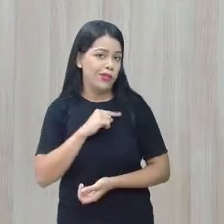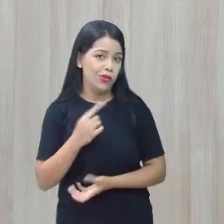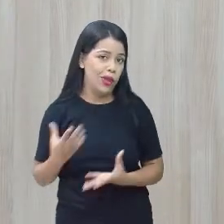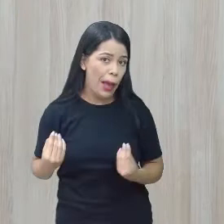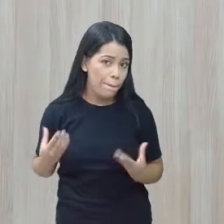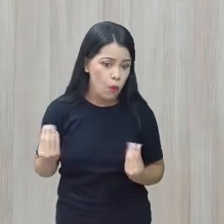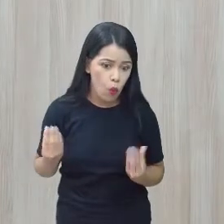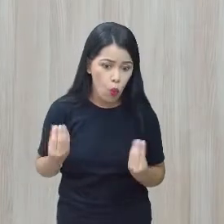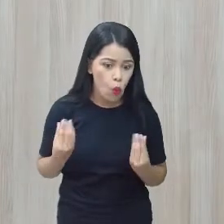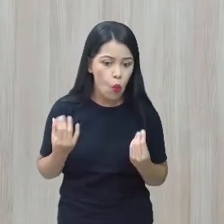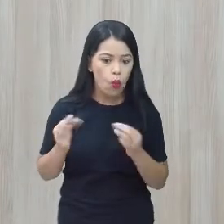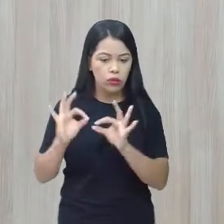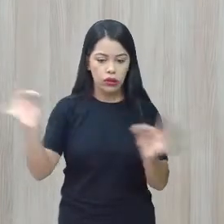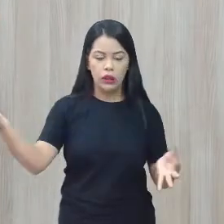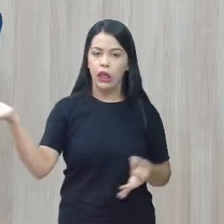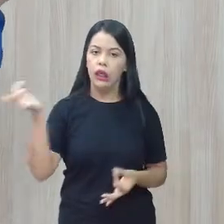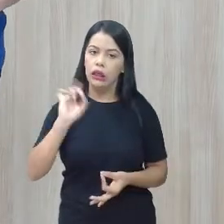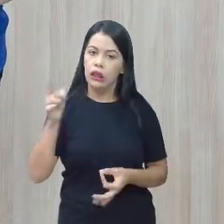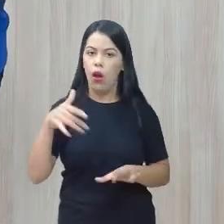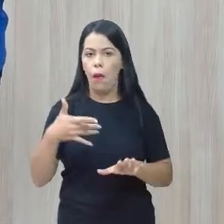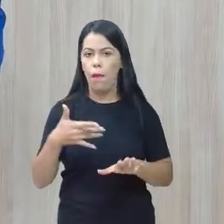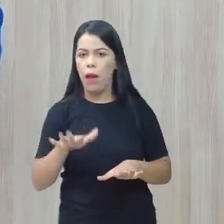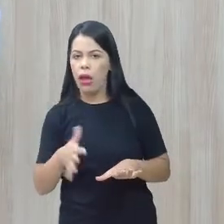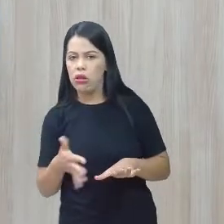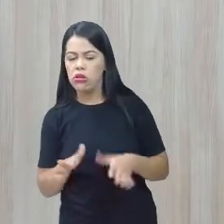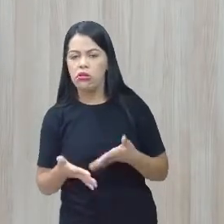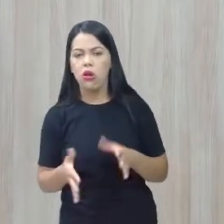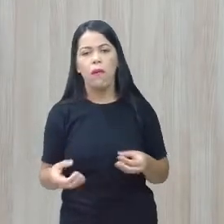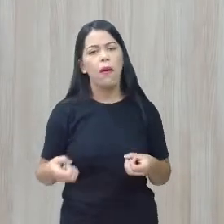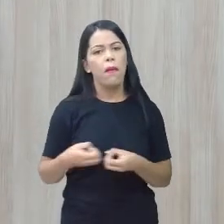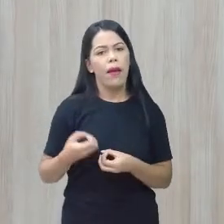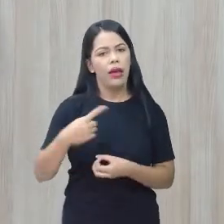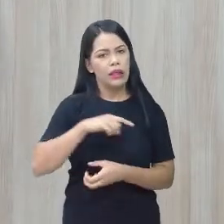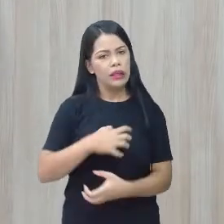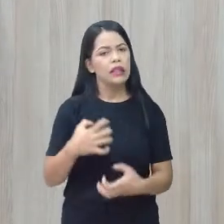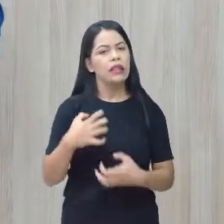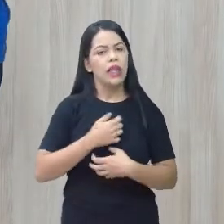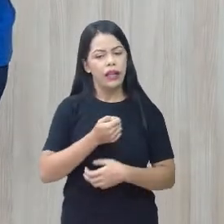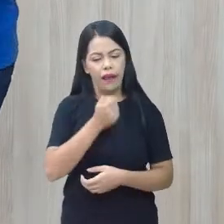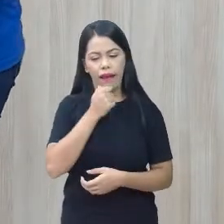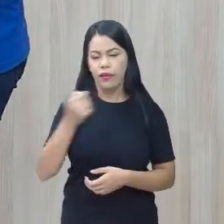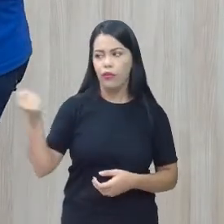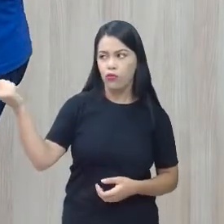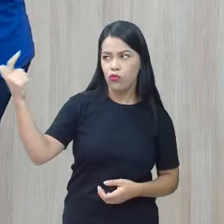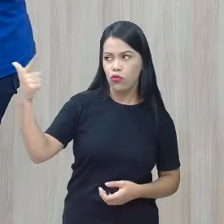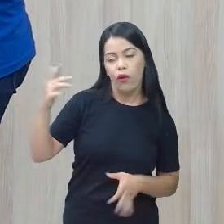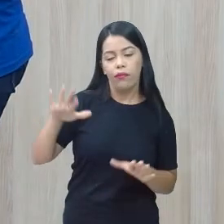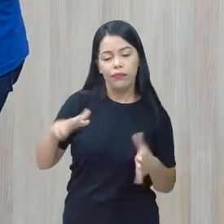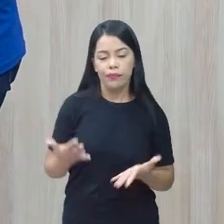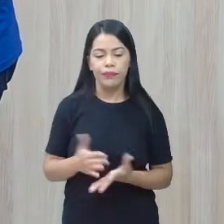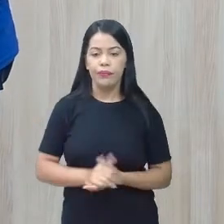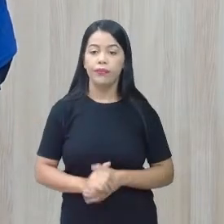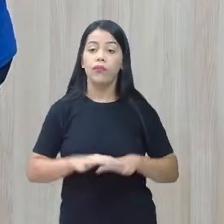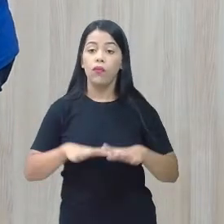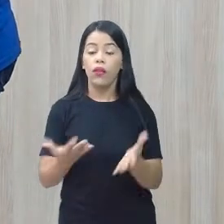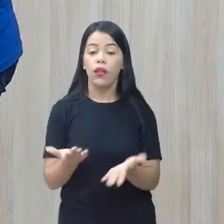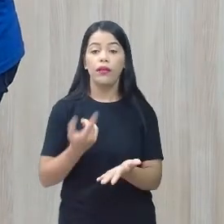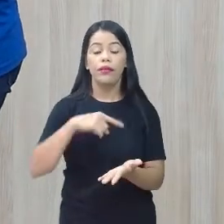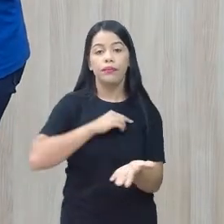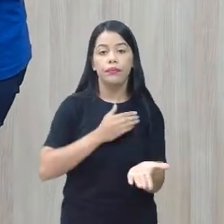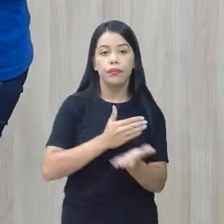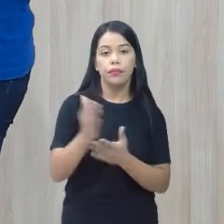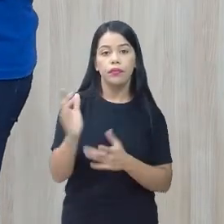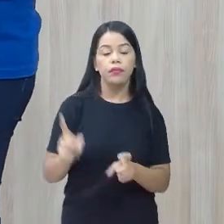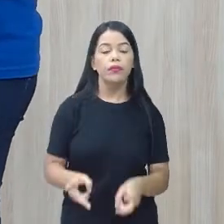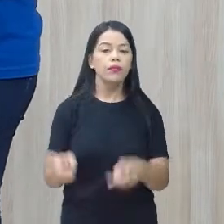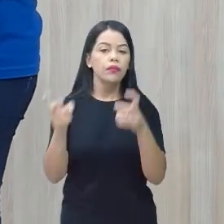outros astros, a gente está relativamente perto, né? Sente aí a quinturinha do Sol ainda, enfim. E aí a gente começa a perceber que se eu começar